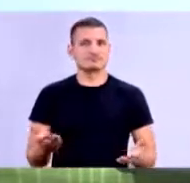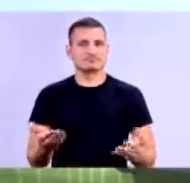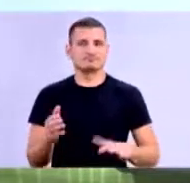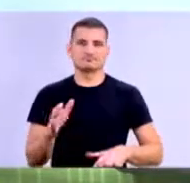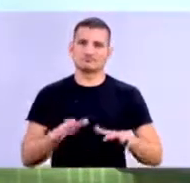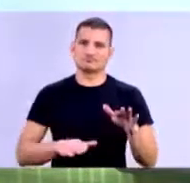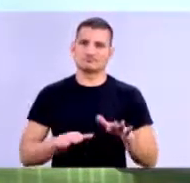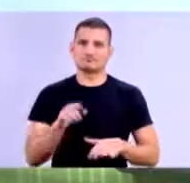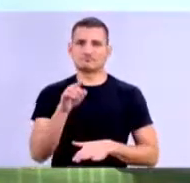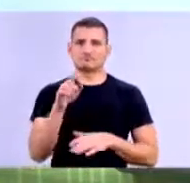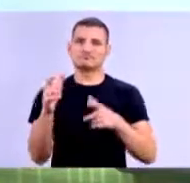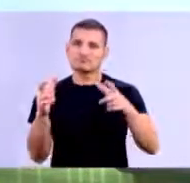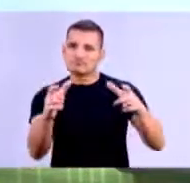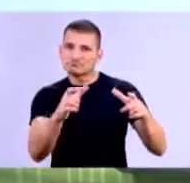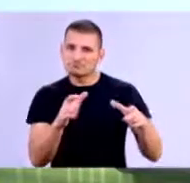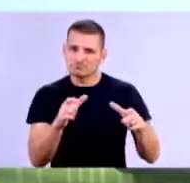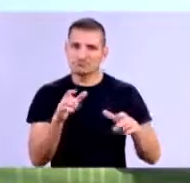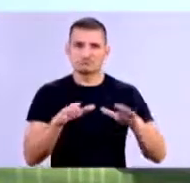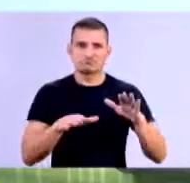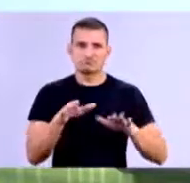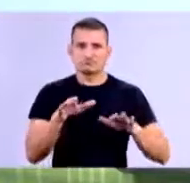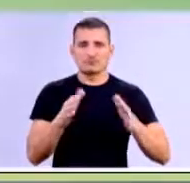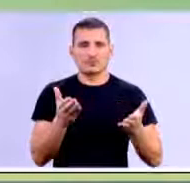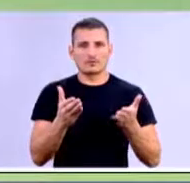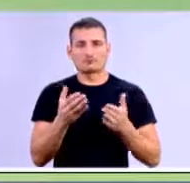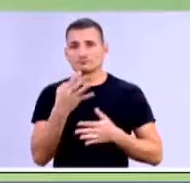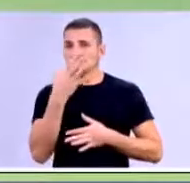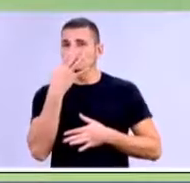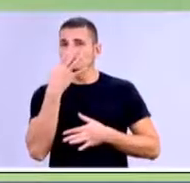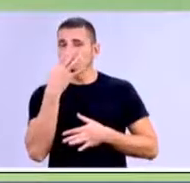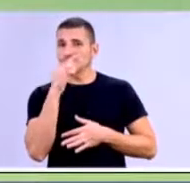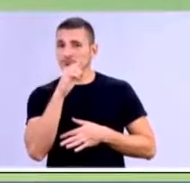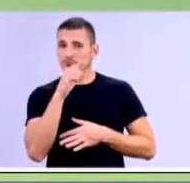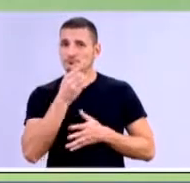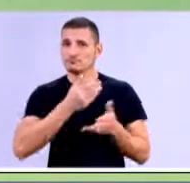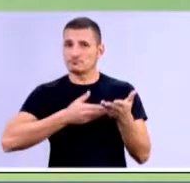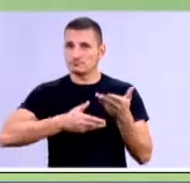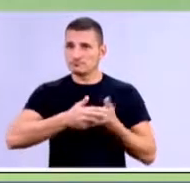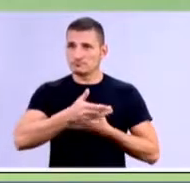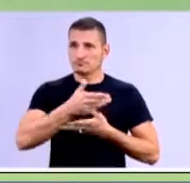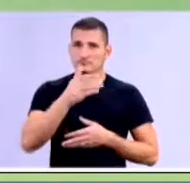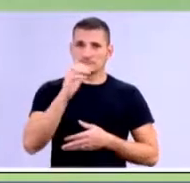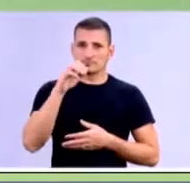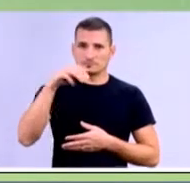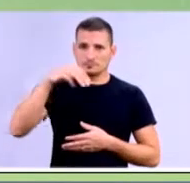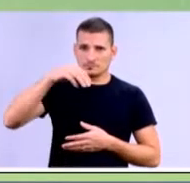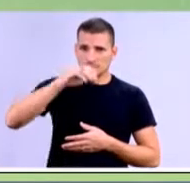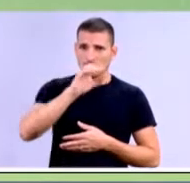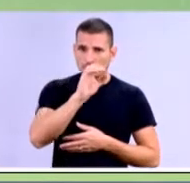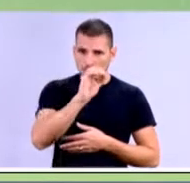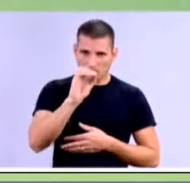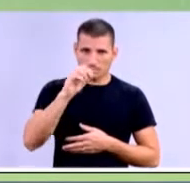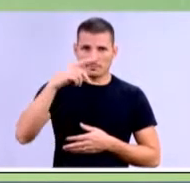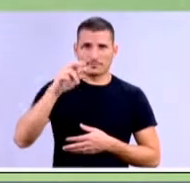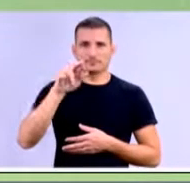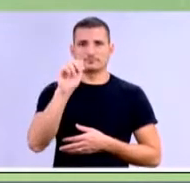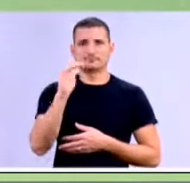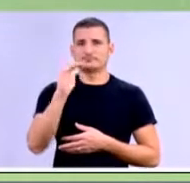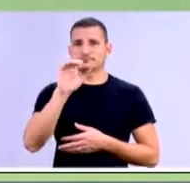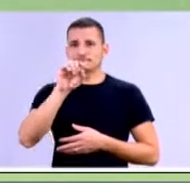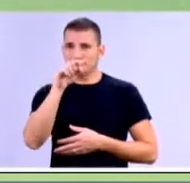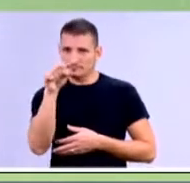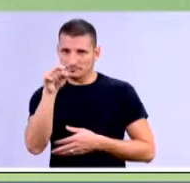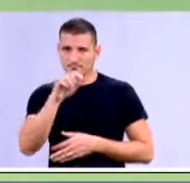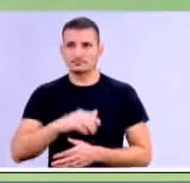esteja, observe. Observe esse princípio, cooperação. Olha só, quando falamos